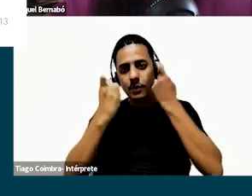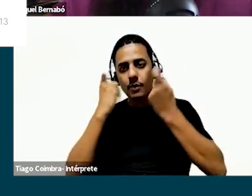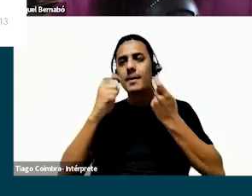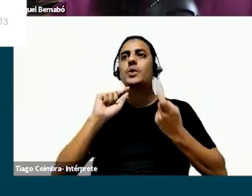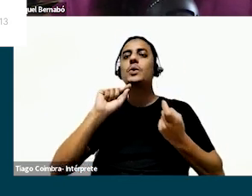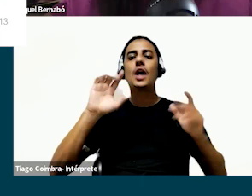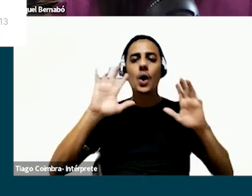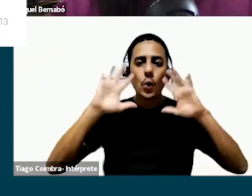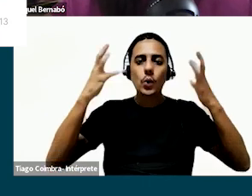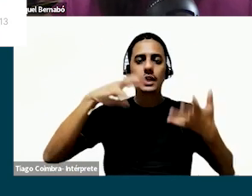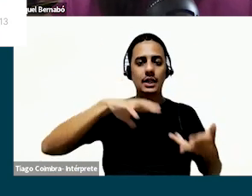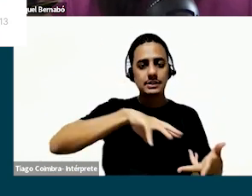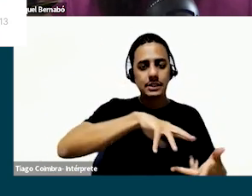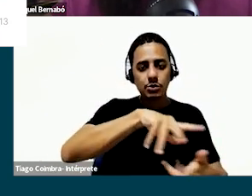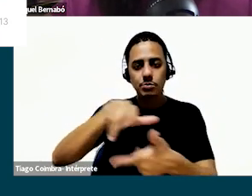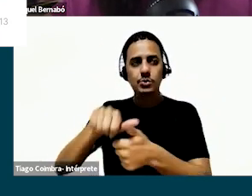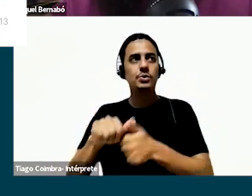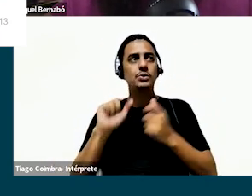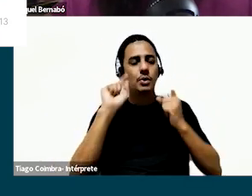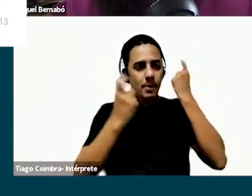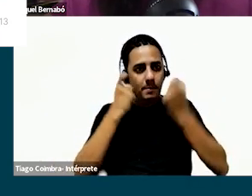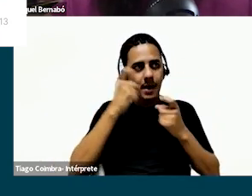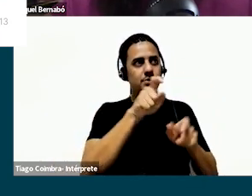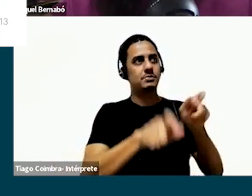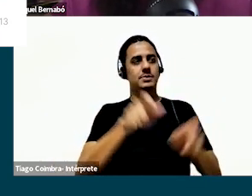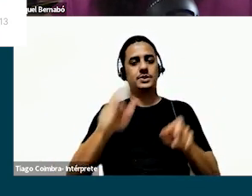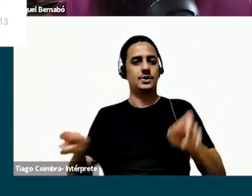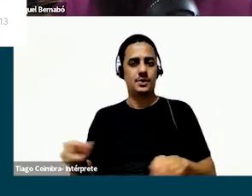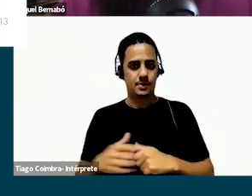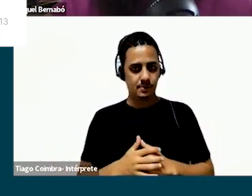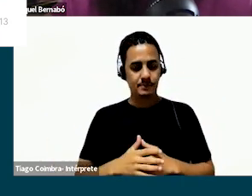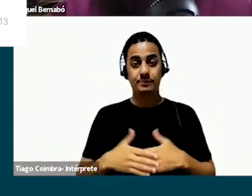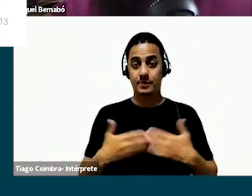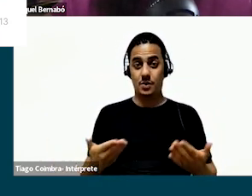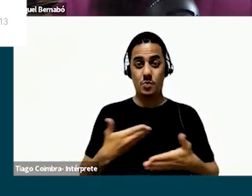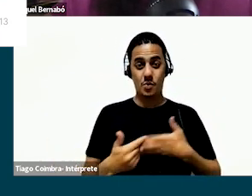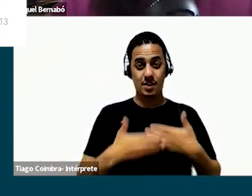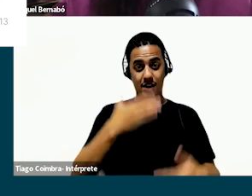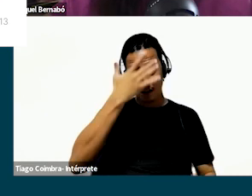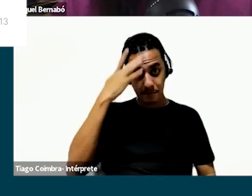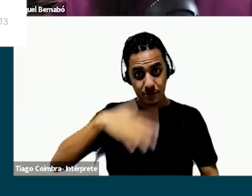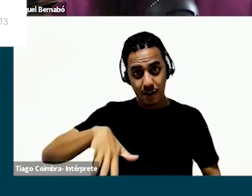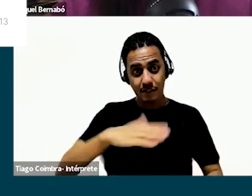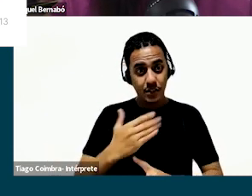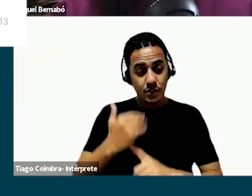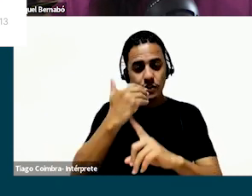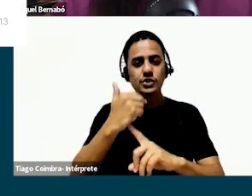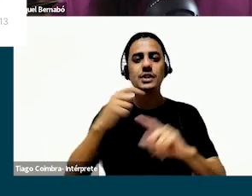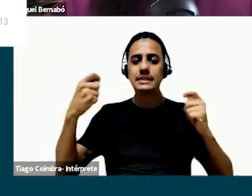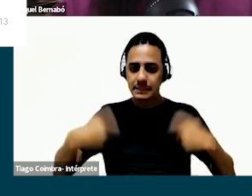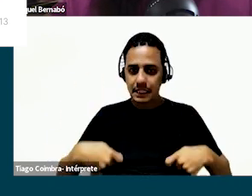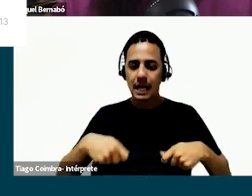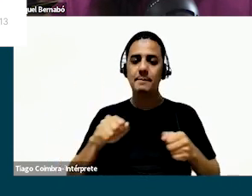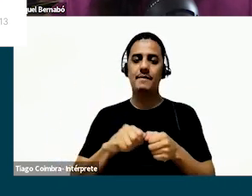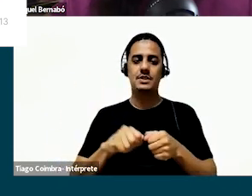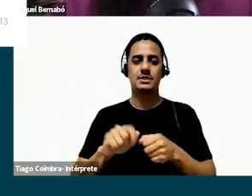pouco ou nada preocupadas com o que realmente está acontecendo no mundo e com o nosso próximo. E, nesse sentido, existe sim uma coisa que qualquer profissional de tecnologia ou não